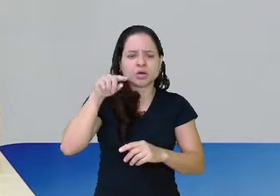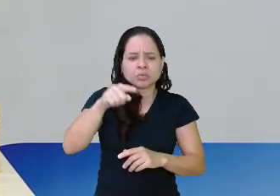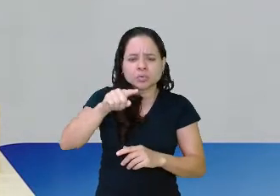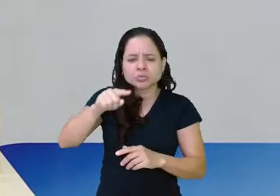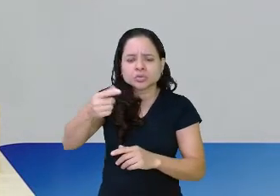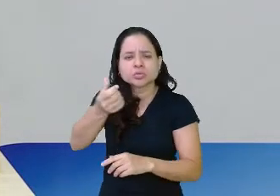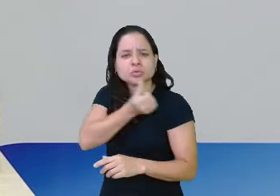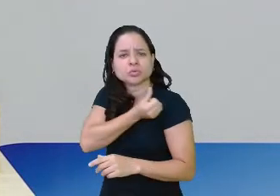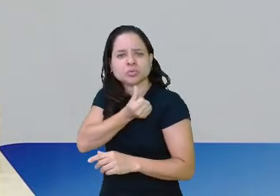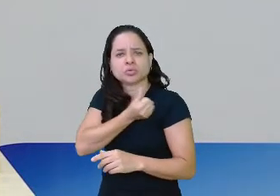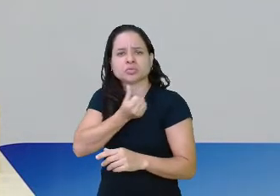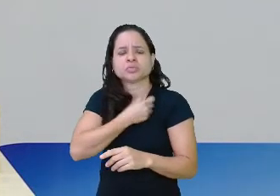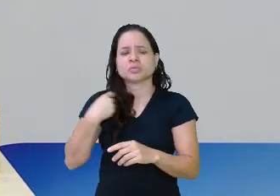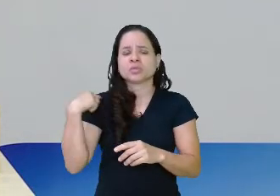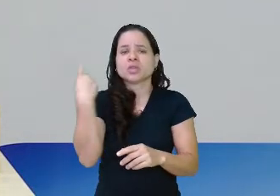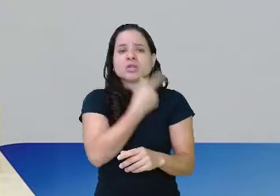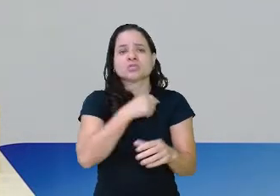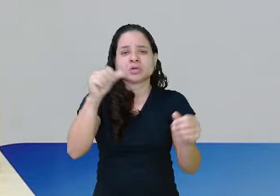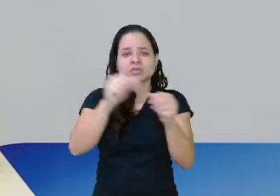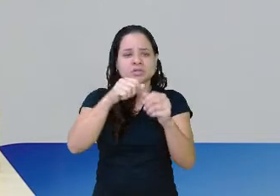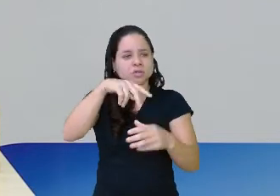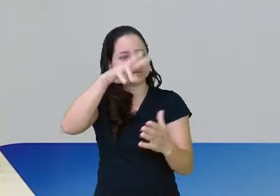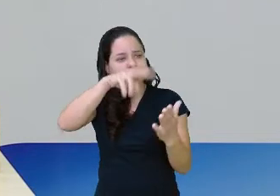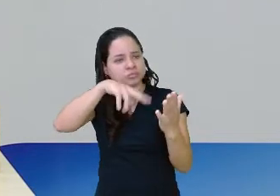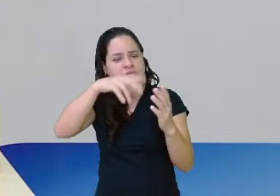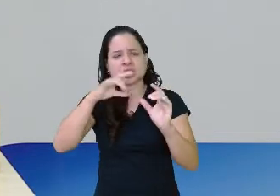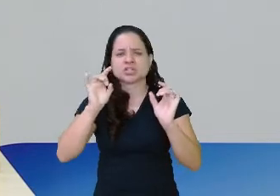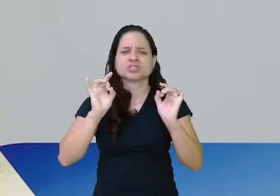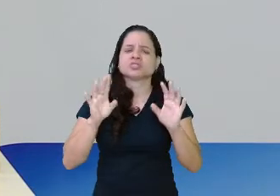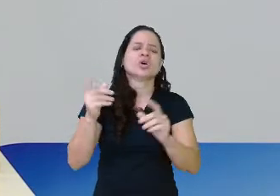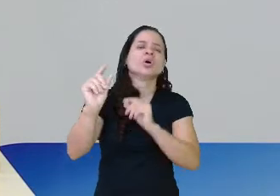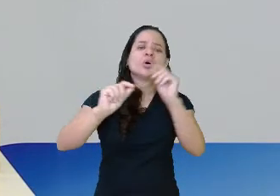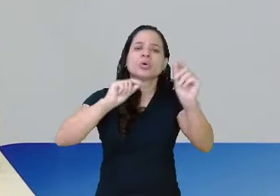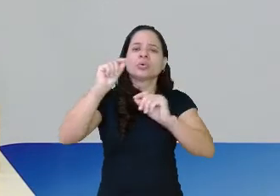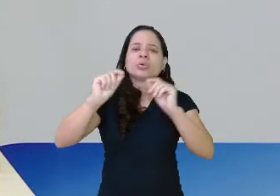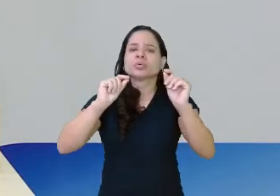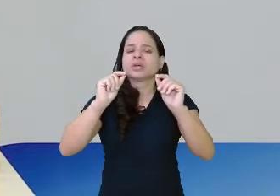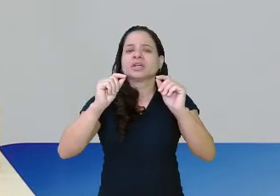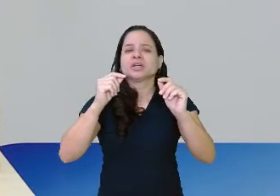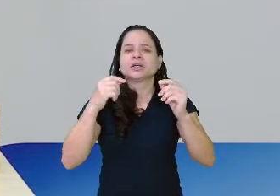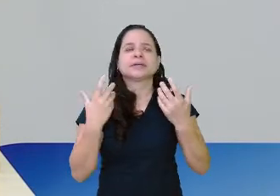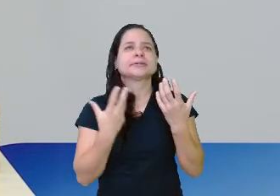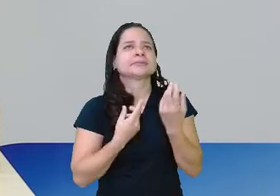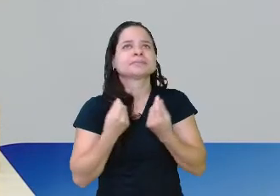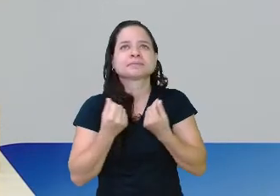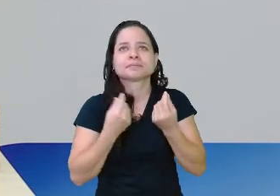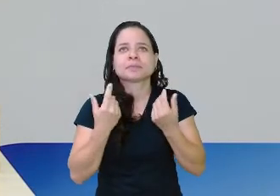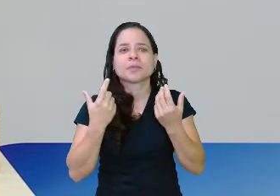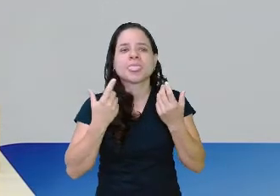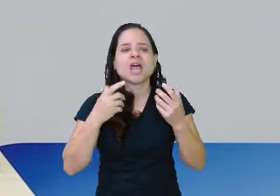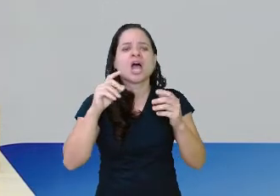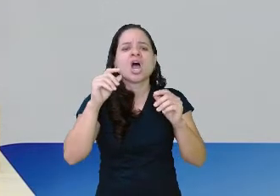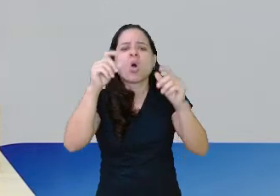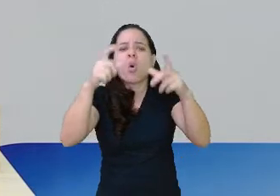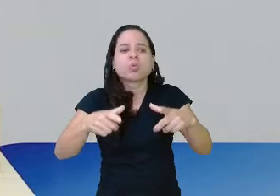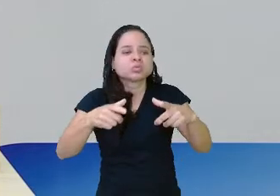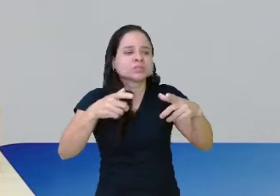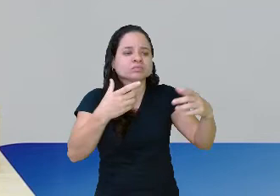tá? E a gente, para fazer a leitura, é só levar em consideração onde ele está